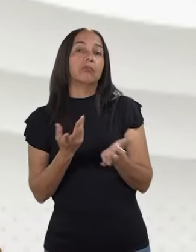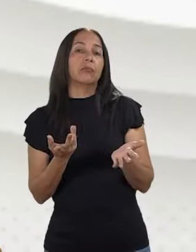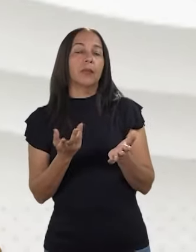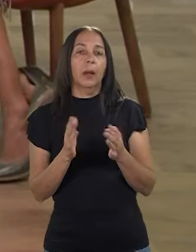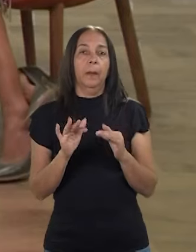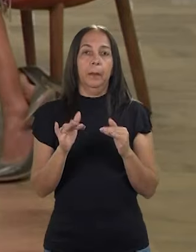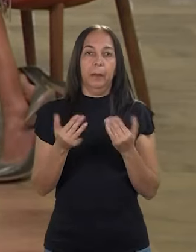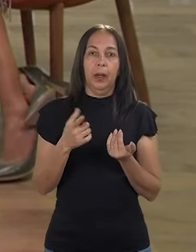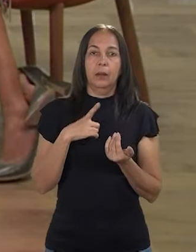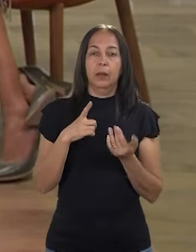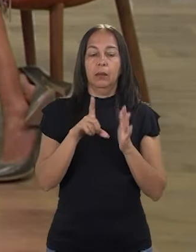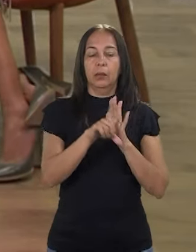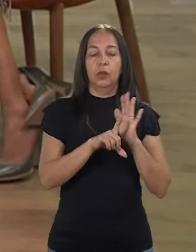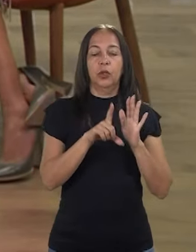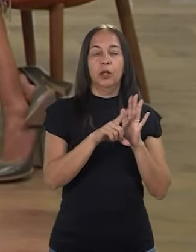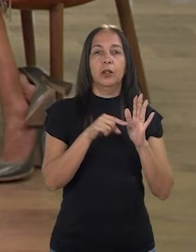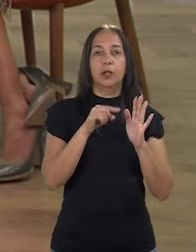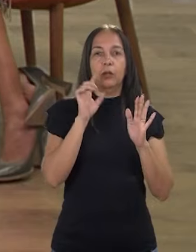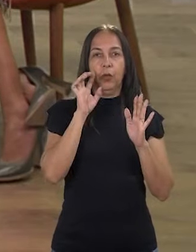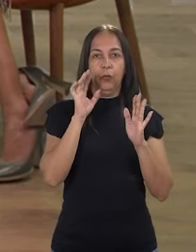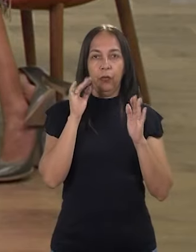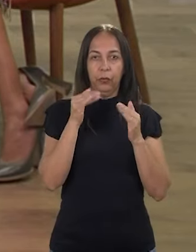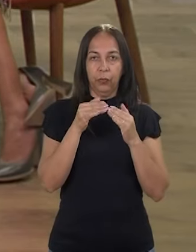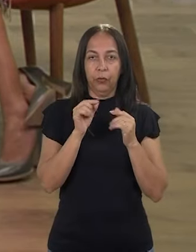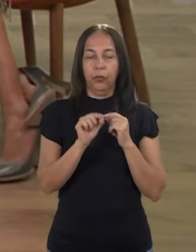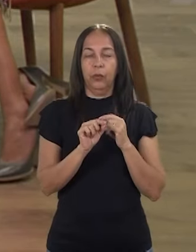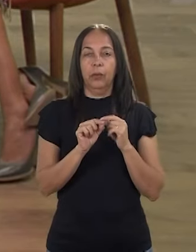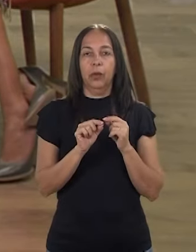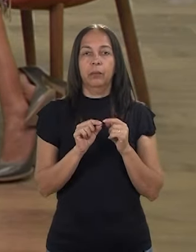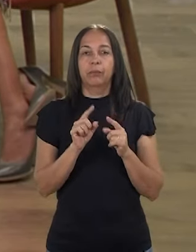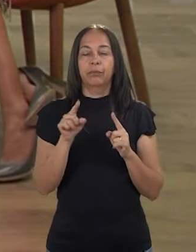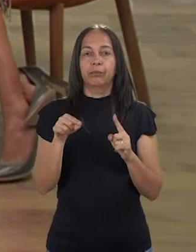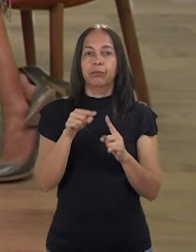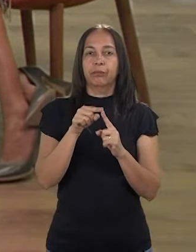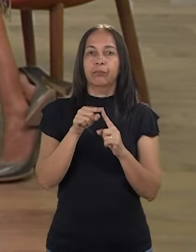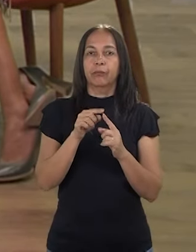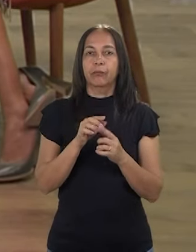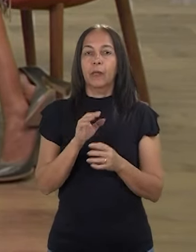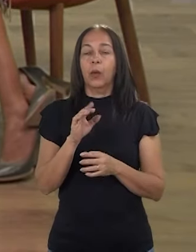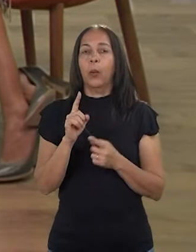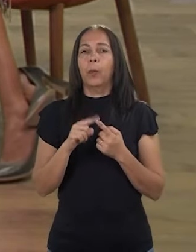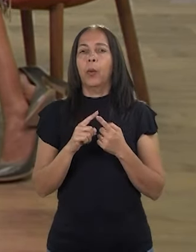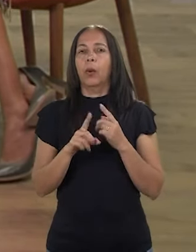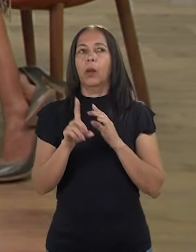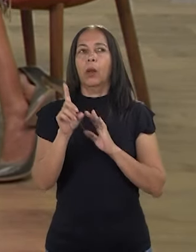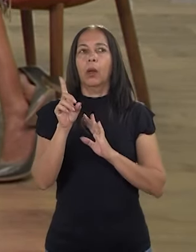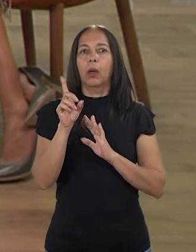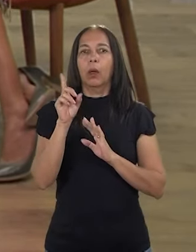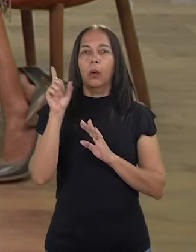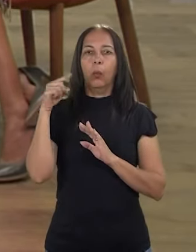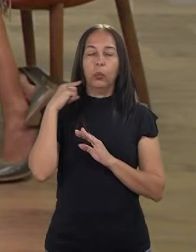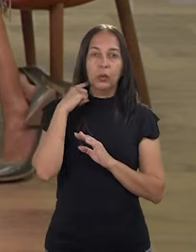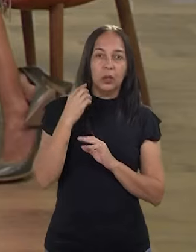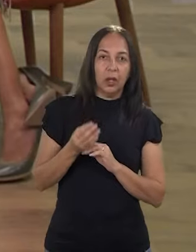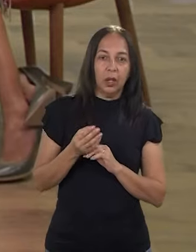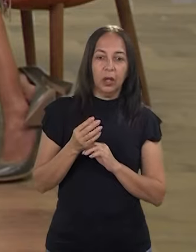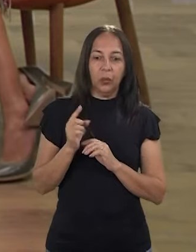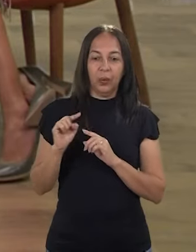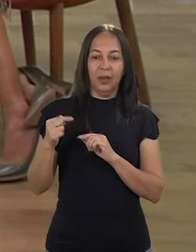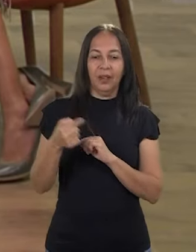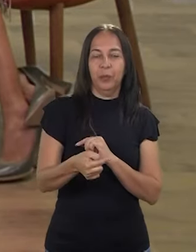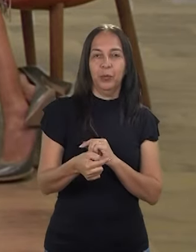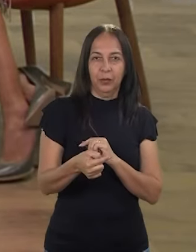funcionando para poder incend as legislações que existem no Brasil e que vão existir também porque o que que acontece o direito ele não